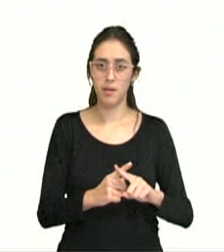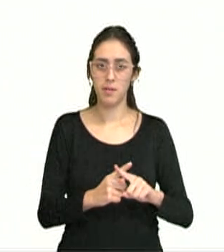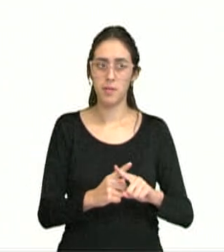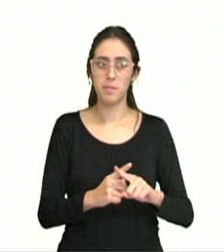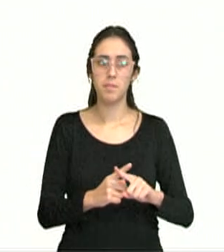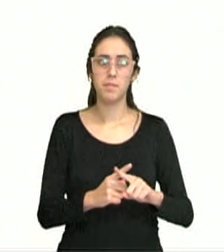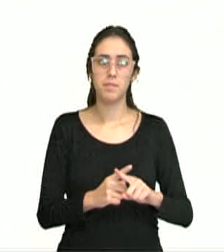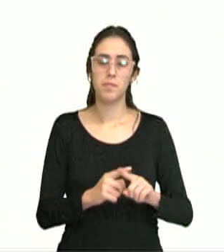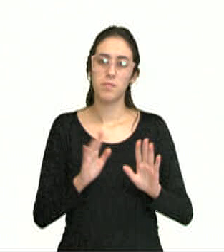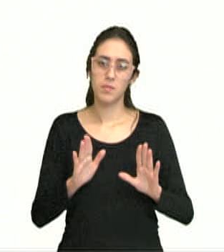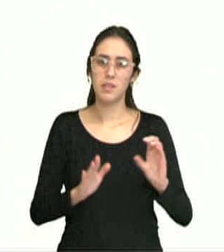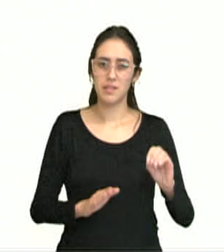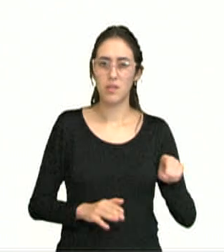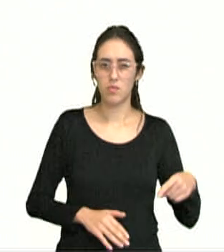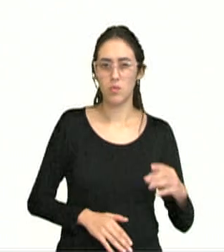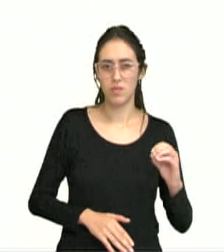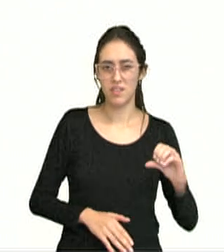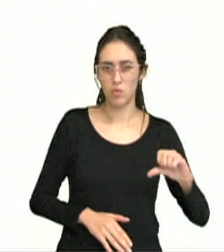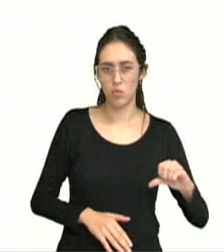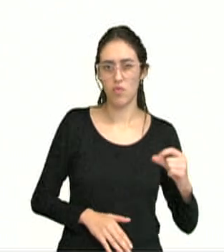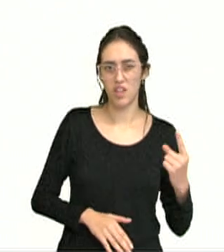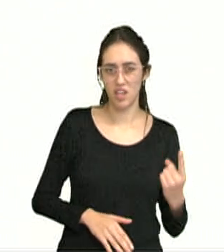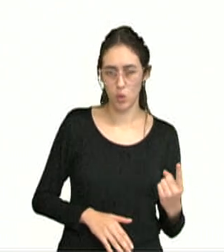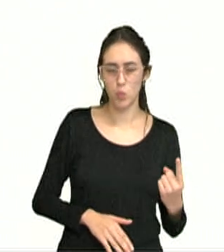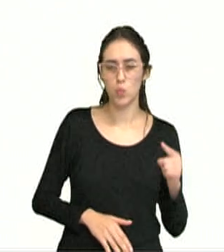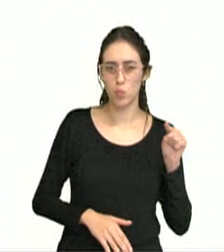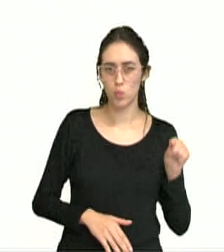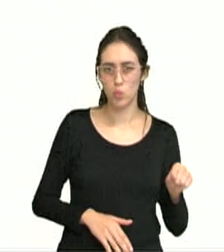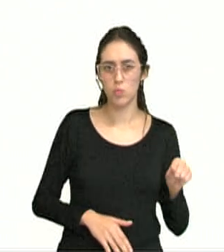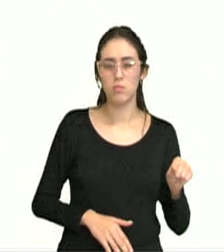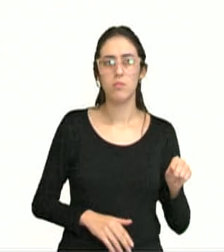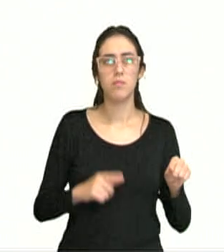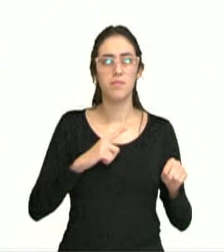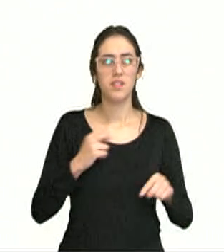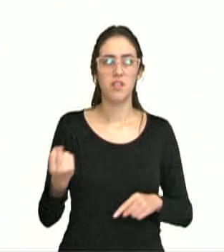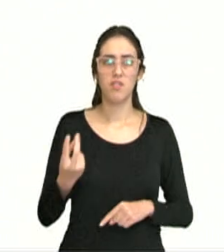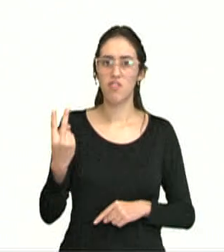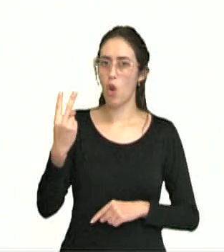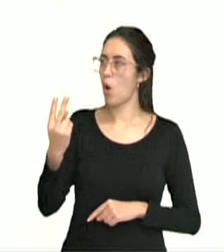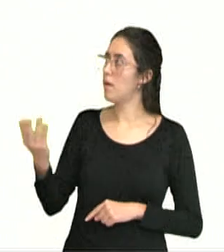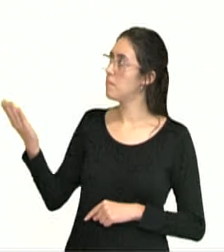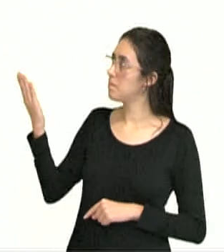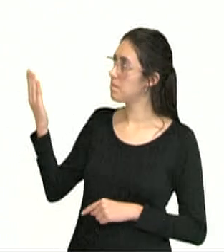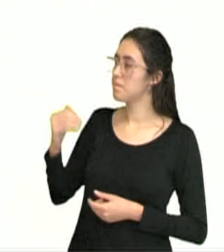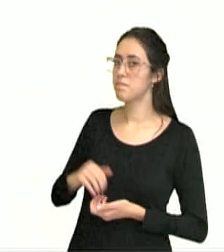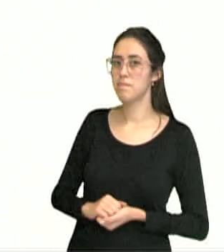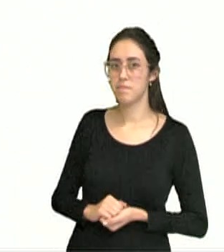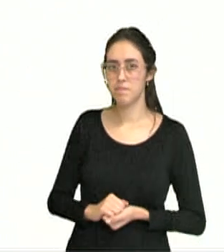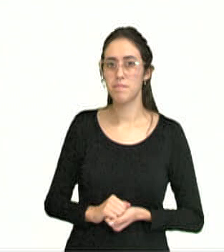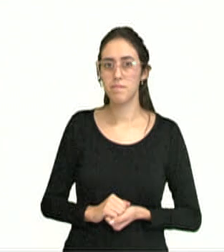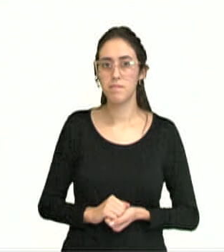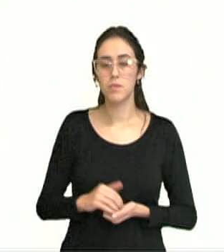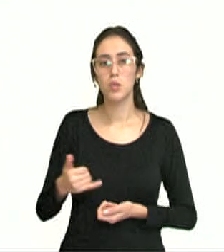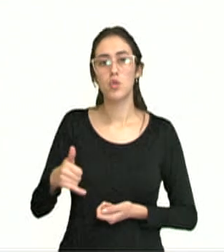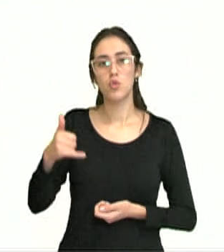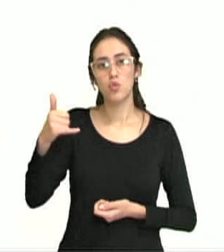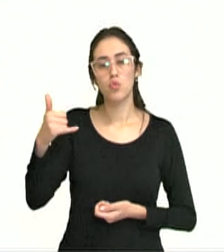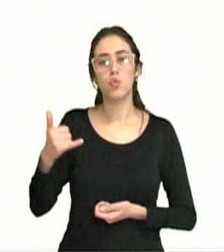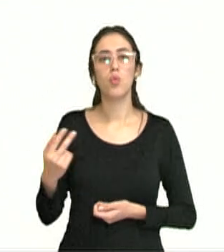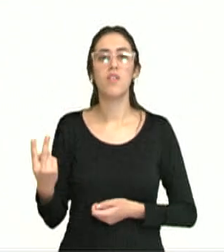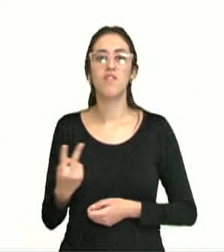esse 0,091 dividido por 100, vai dar isso daqui, multiplicando por 250, o juro deu